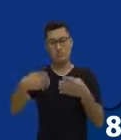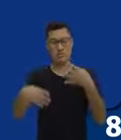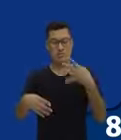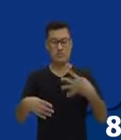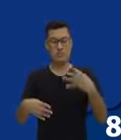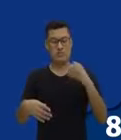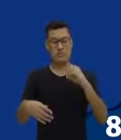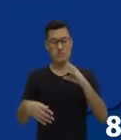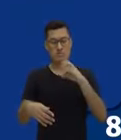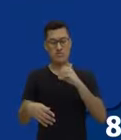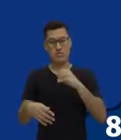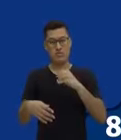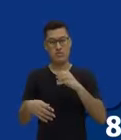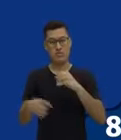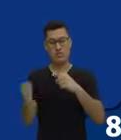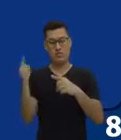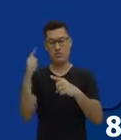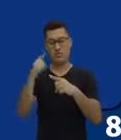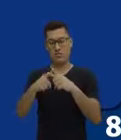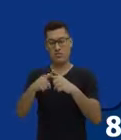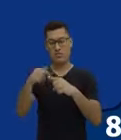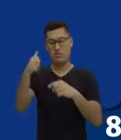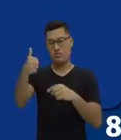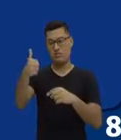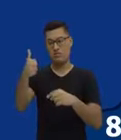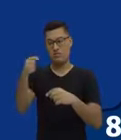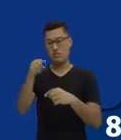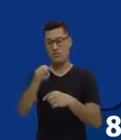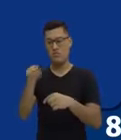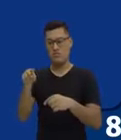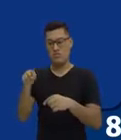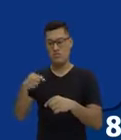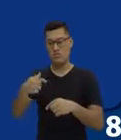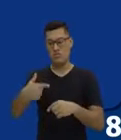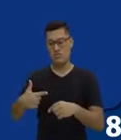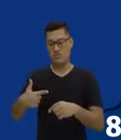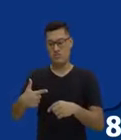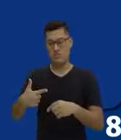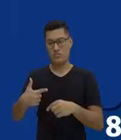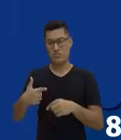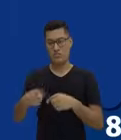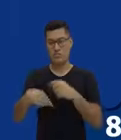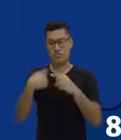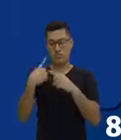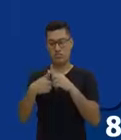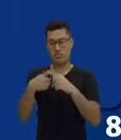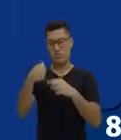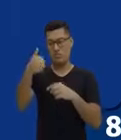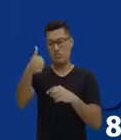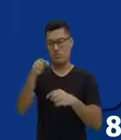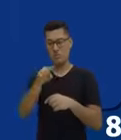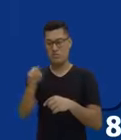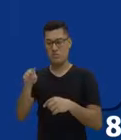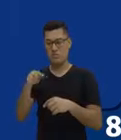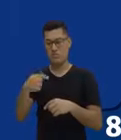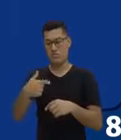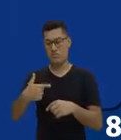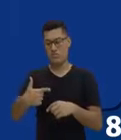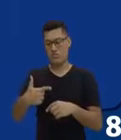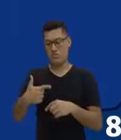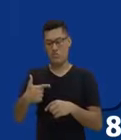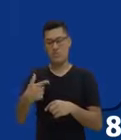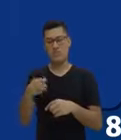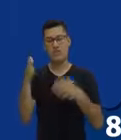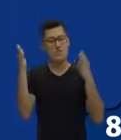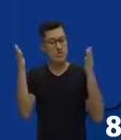400 vezes 1 sobre 2, e vou pegar isso e vou multiplicar de novo por 1 sobre 2, isso. Certo? E aí, nosso aluno que já entendeu